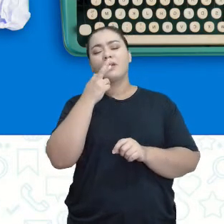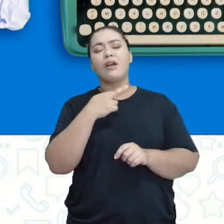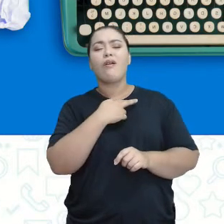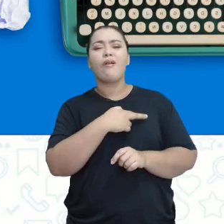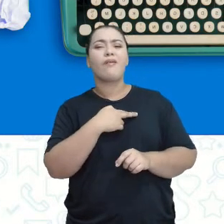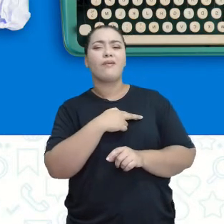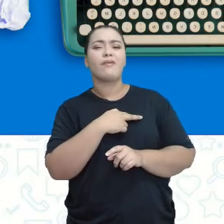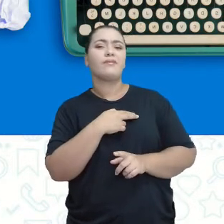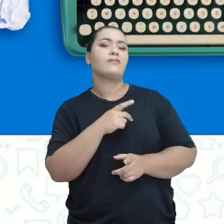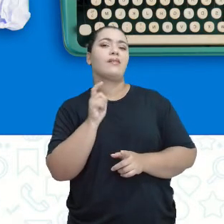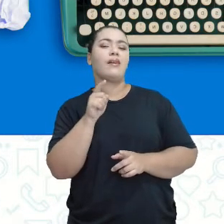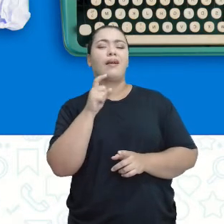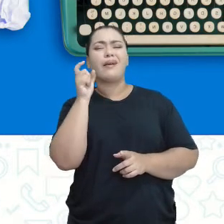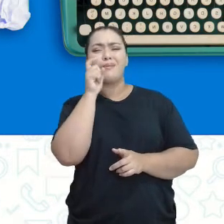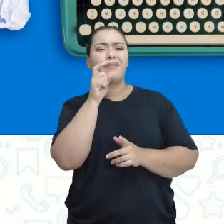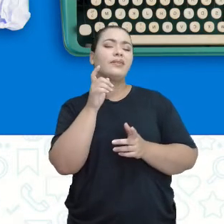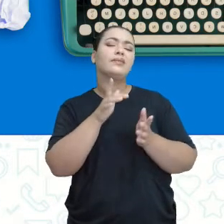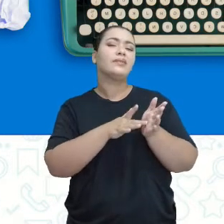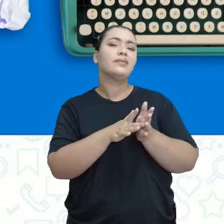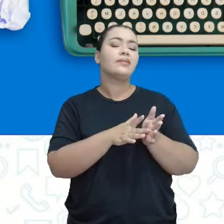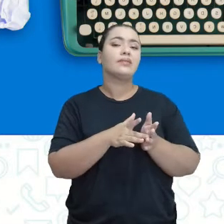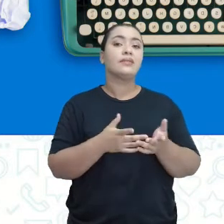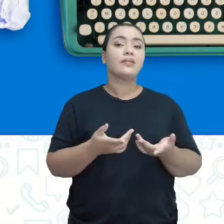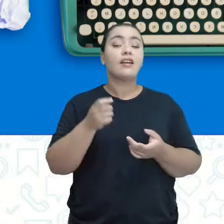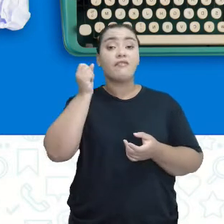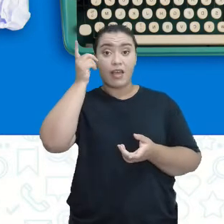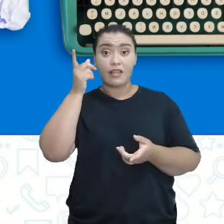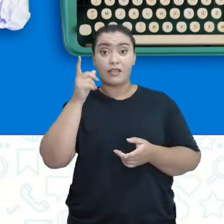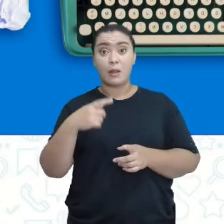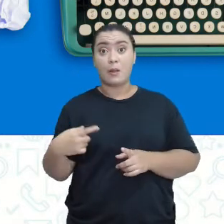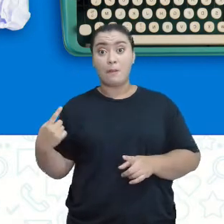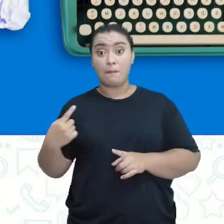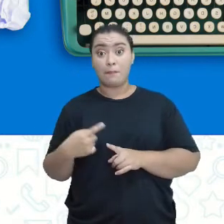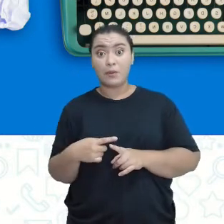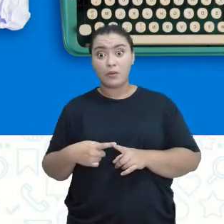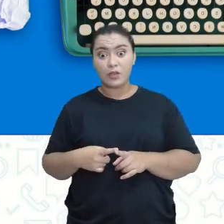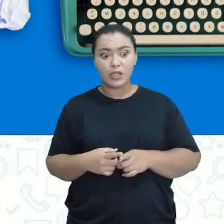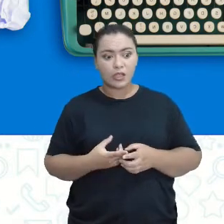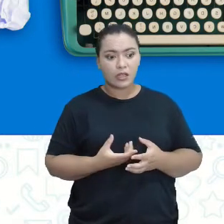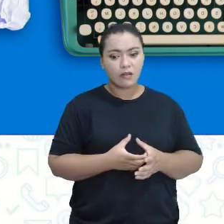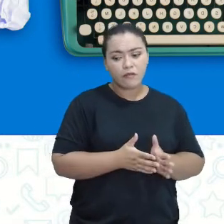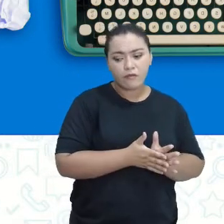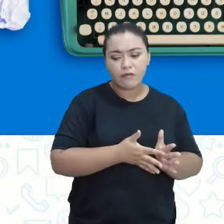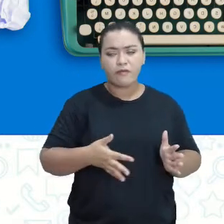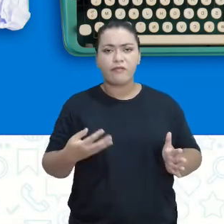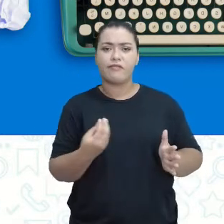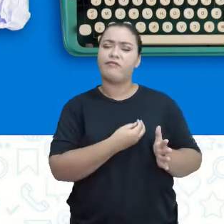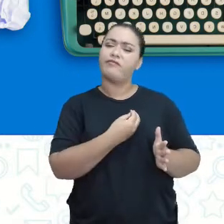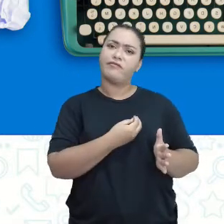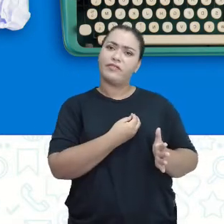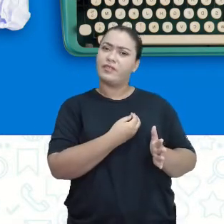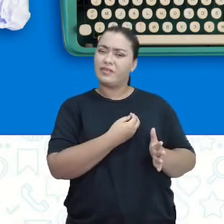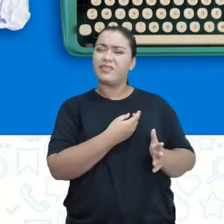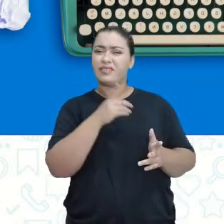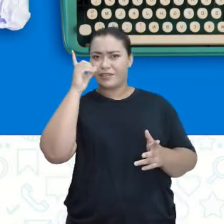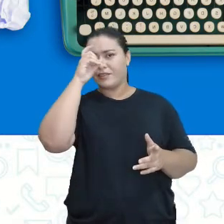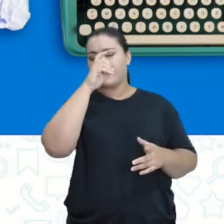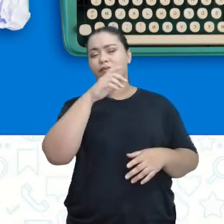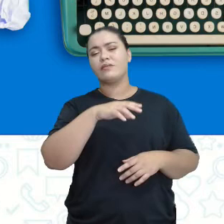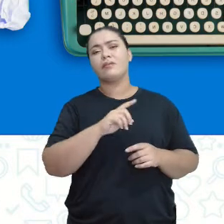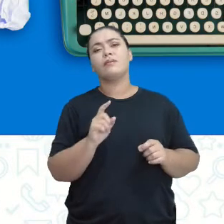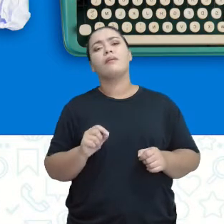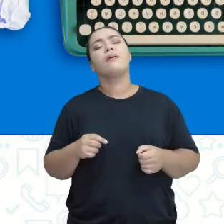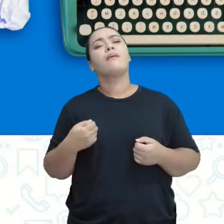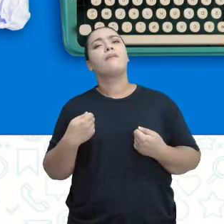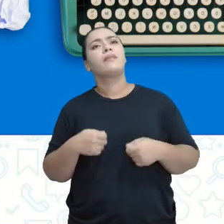são ficcionalizados, até porque é impossível dar conta da vida inteira de uma pessoa, né? A gente precisa fazer escolhas, a